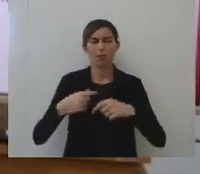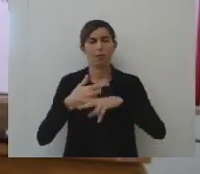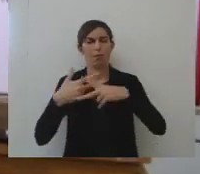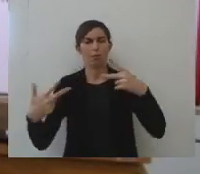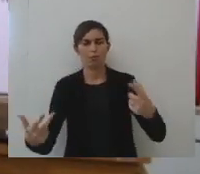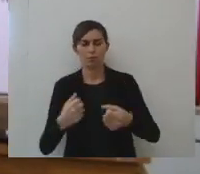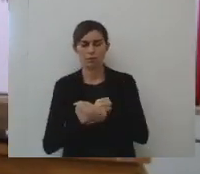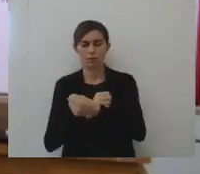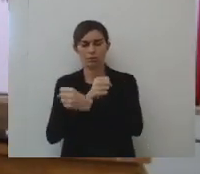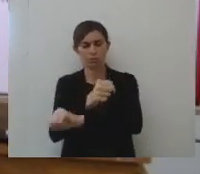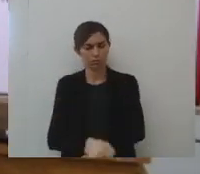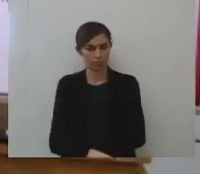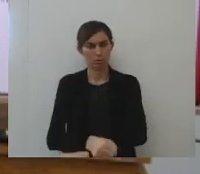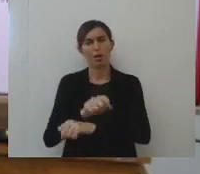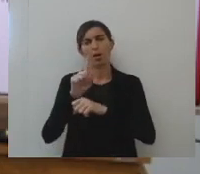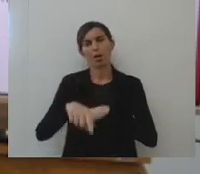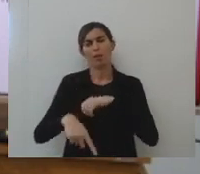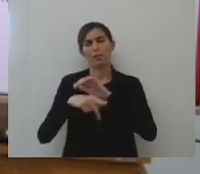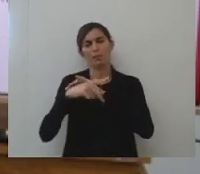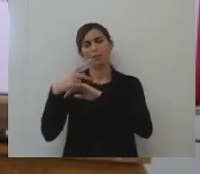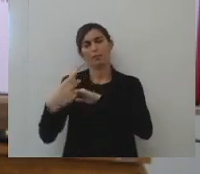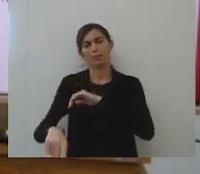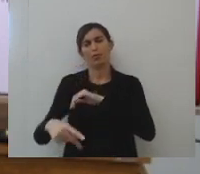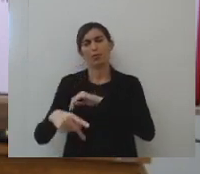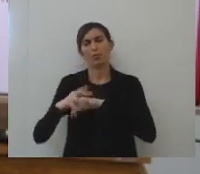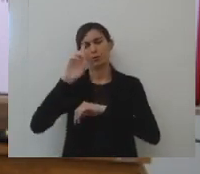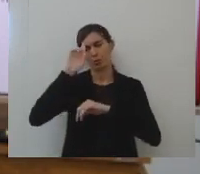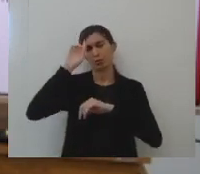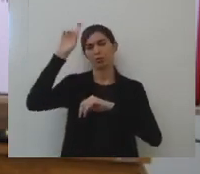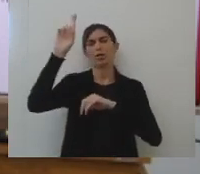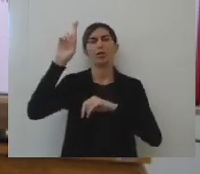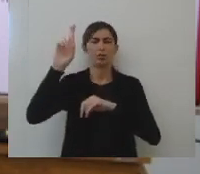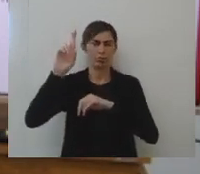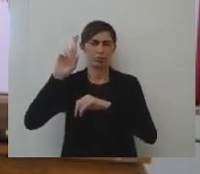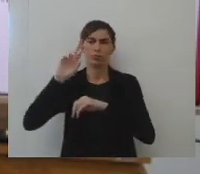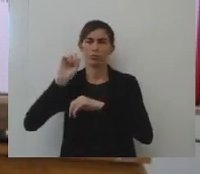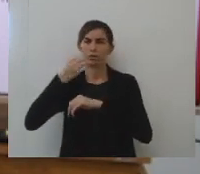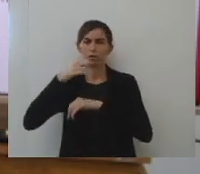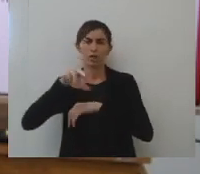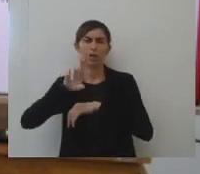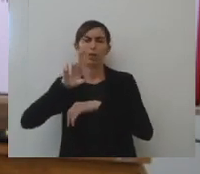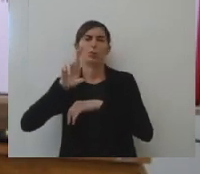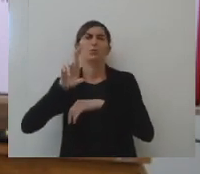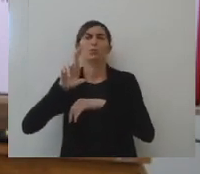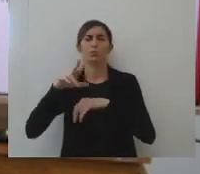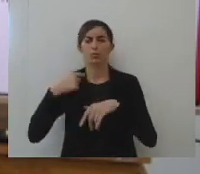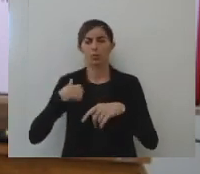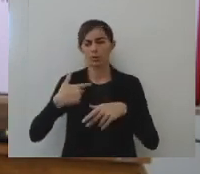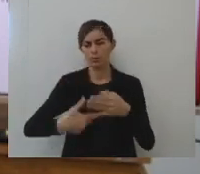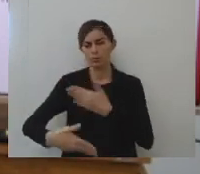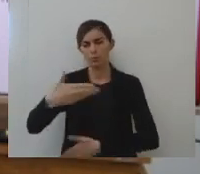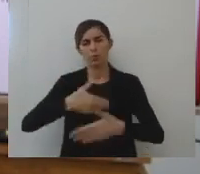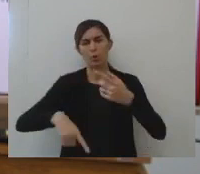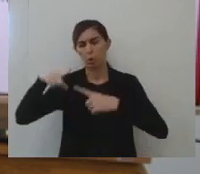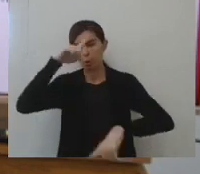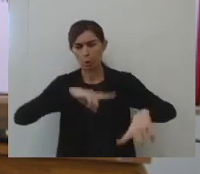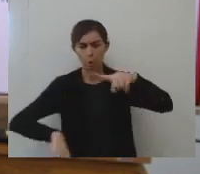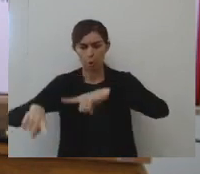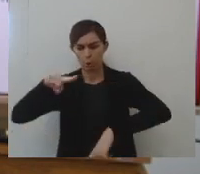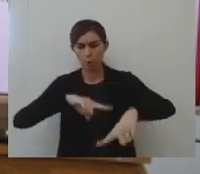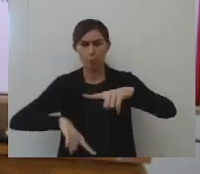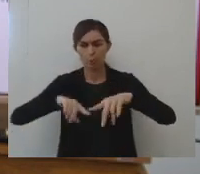produção e os escravos eram propriedades do senhor, certo? As relações de produção eram relações de domínio e